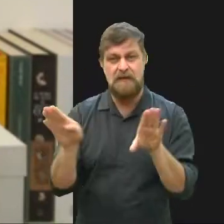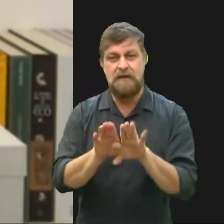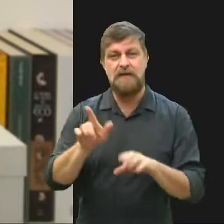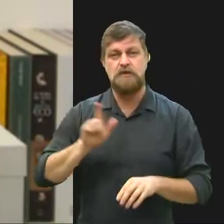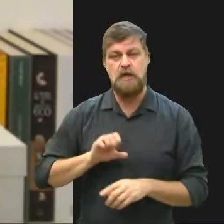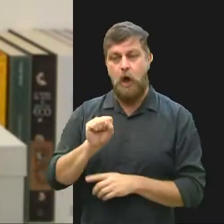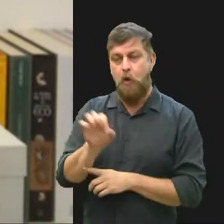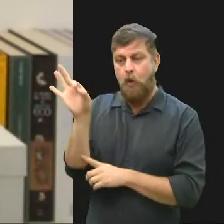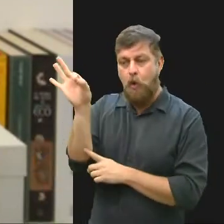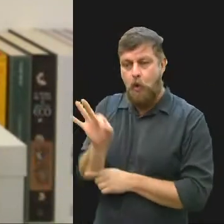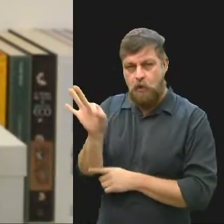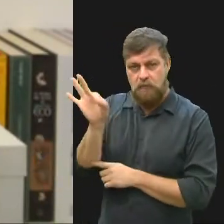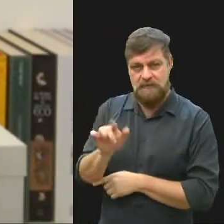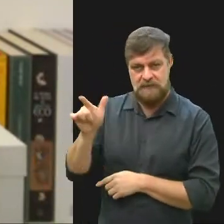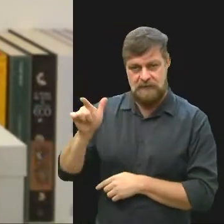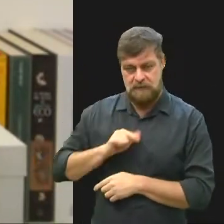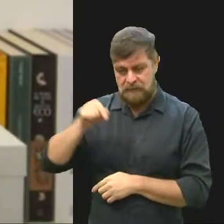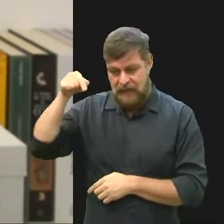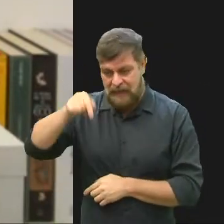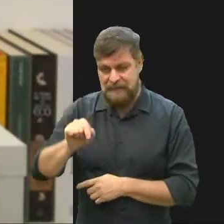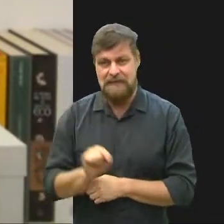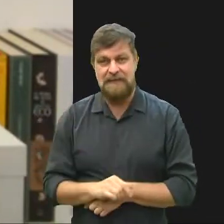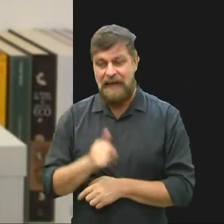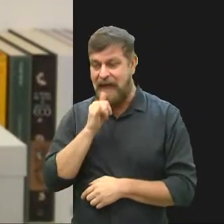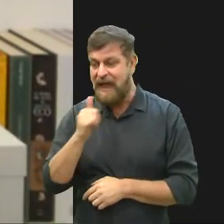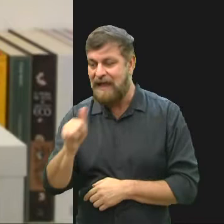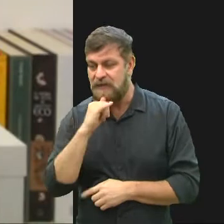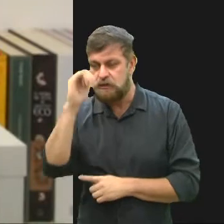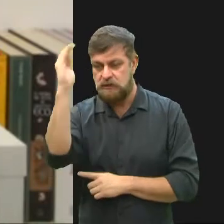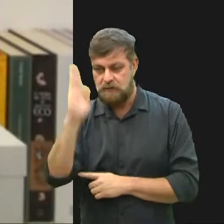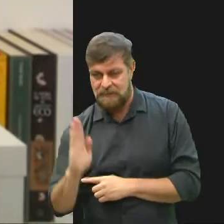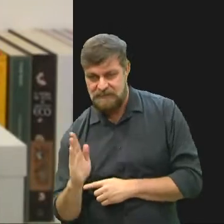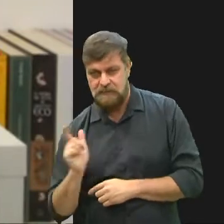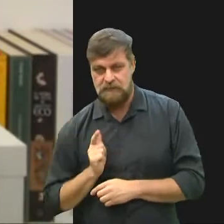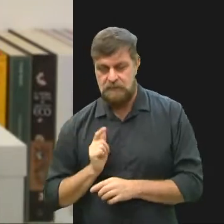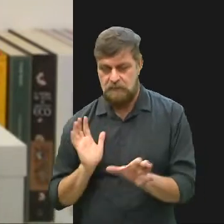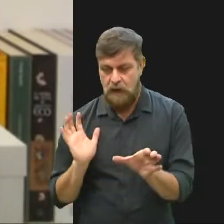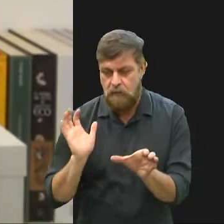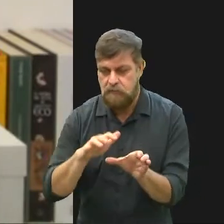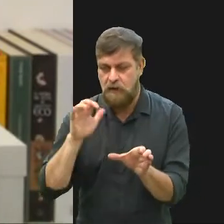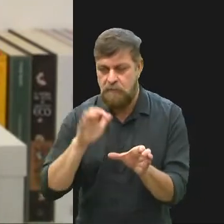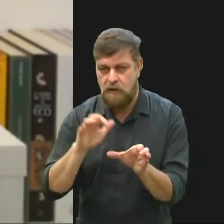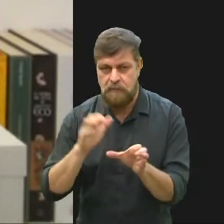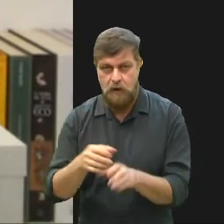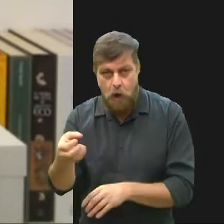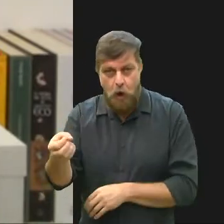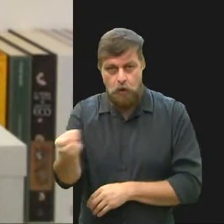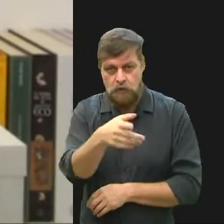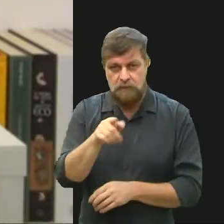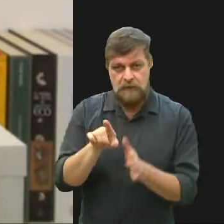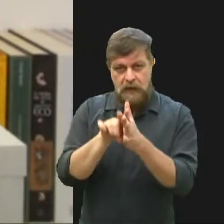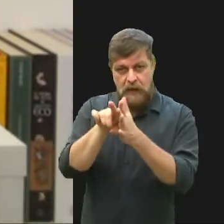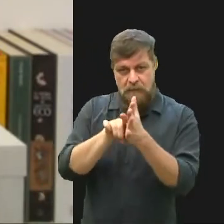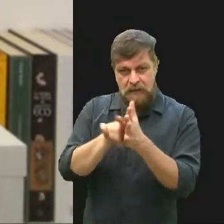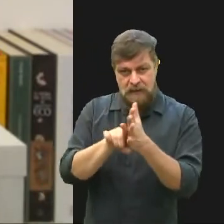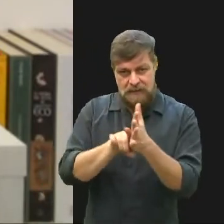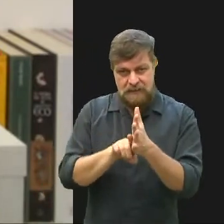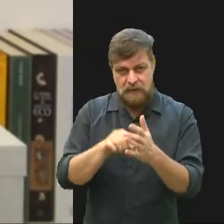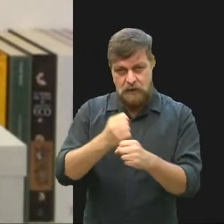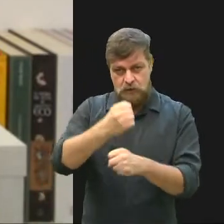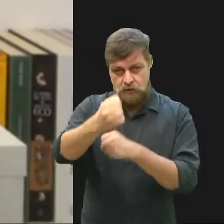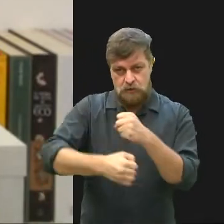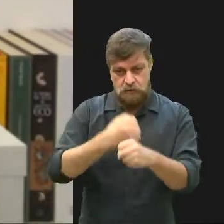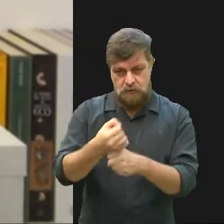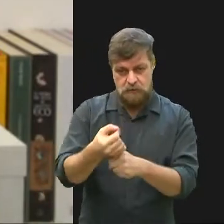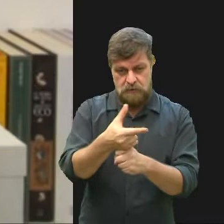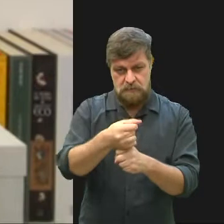a 8% da oferta interna de energia no Brasil. Esse dado foi atualizado com ano base em 2019, e